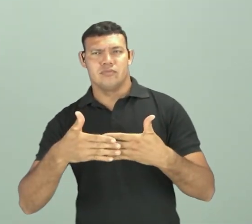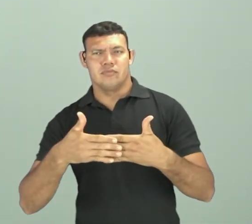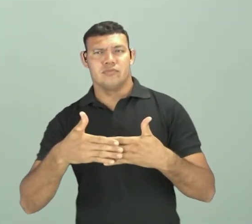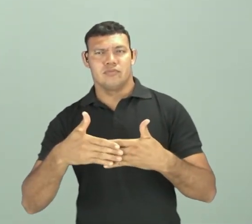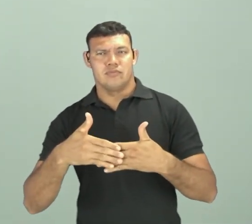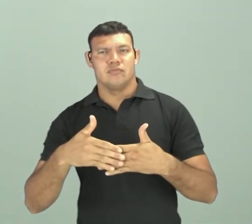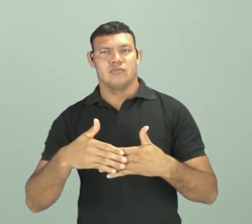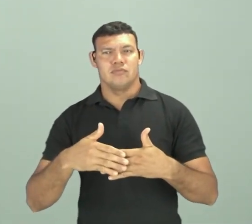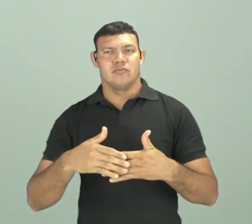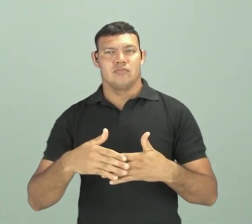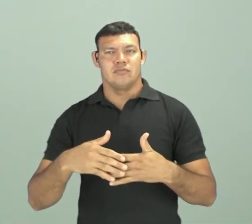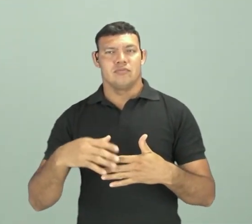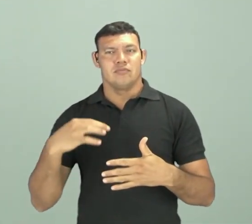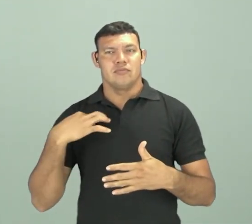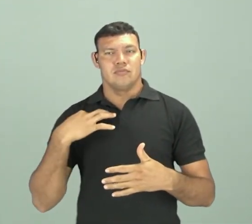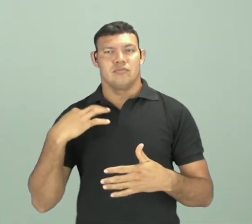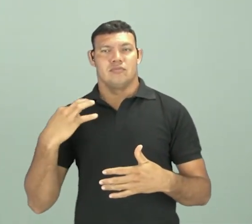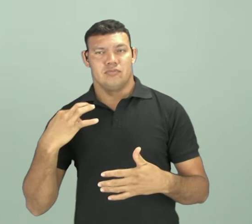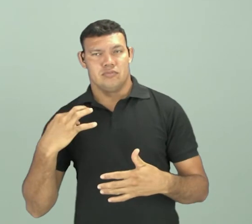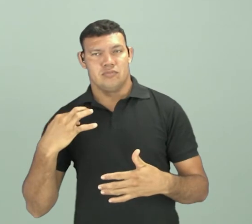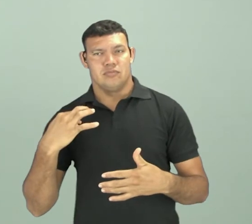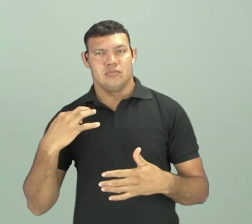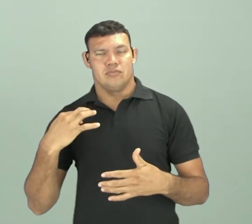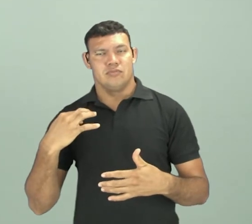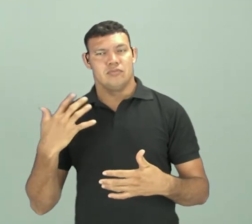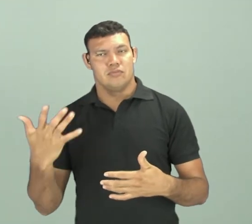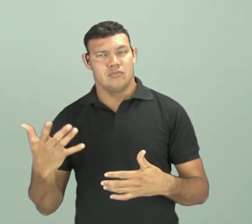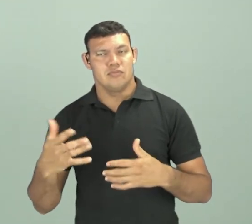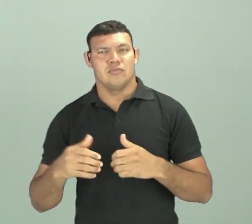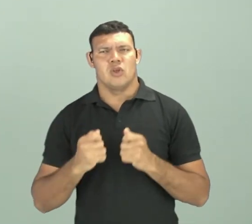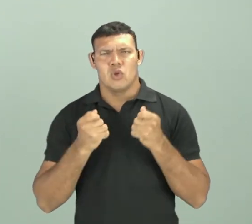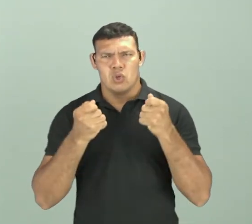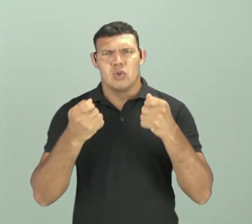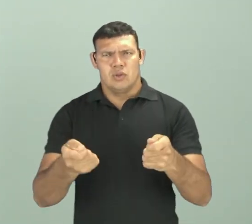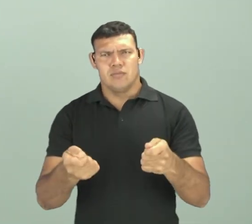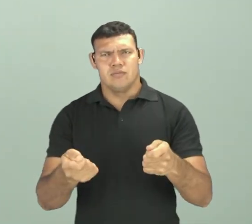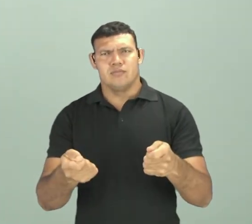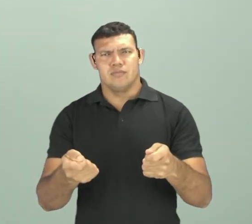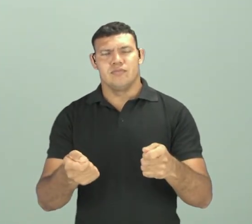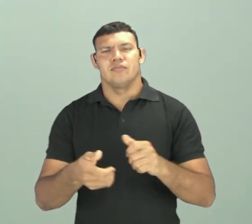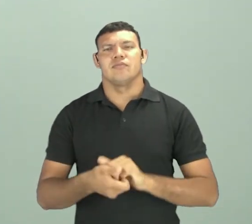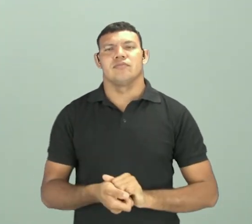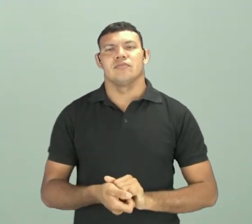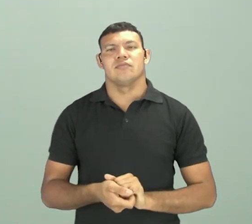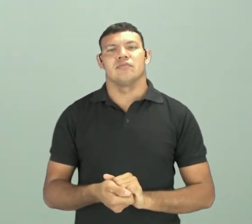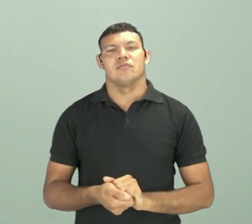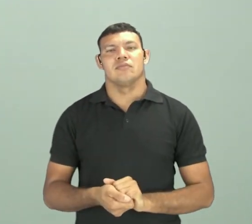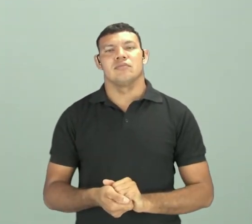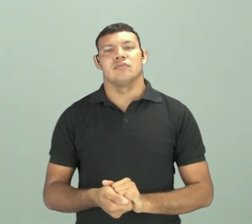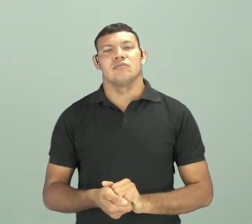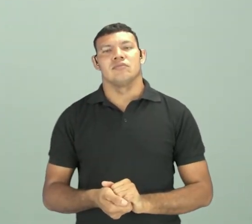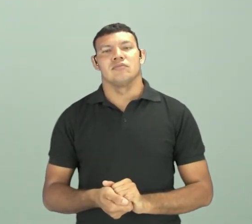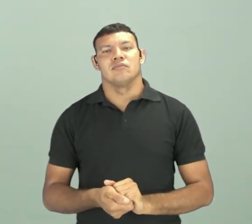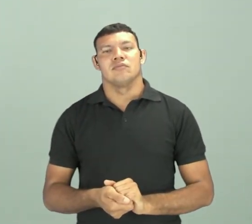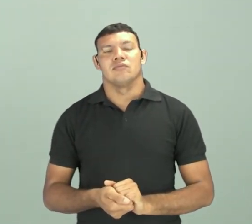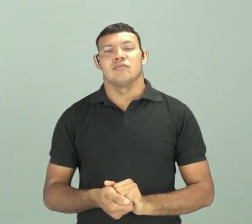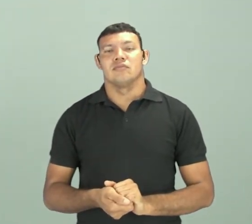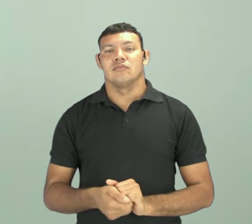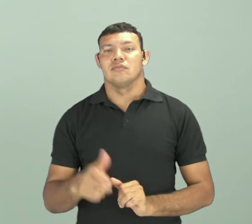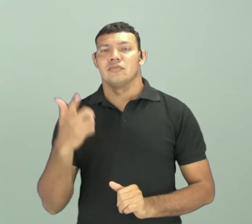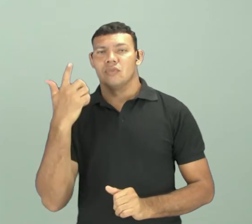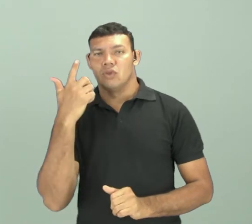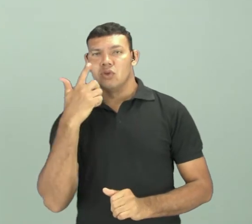se contraem, sem nós podemos controlar esses movimentos, e tem os que a gente